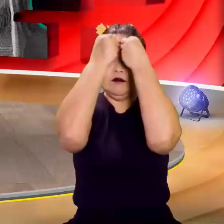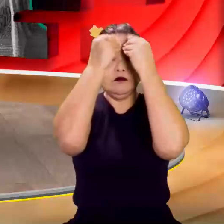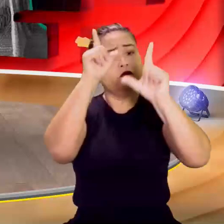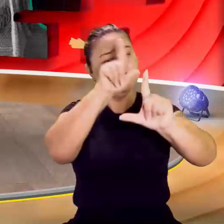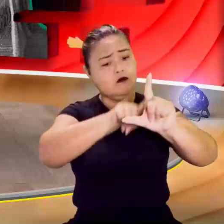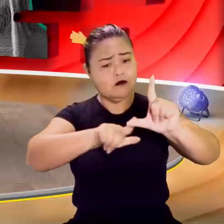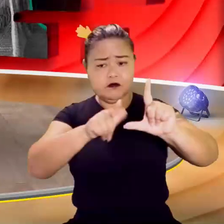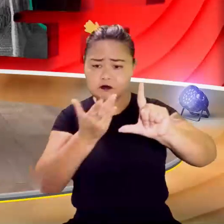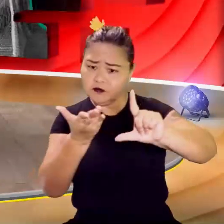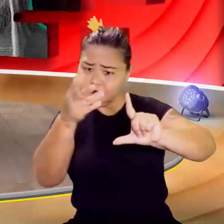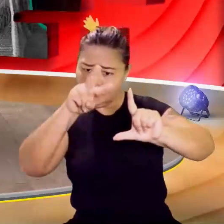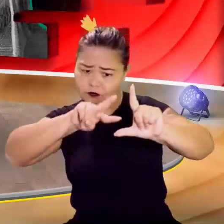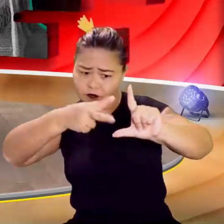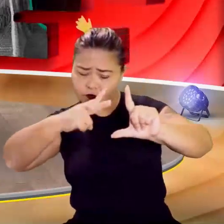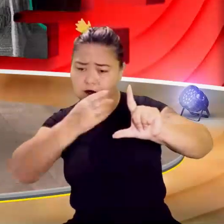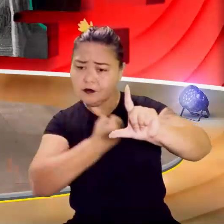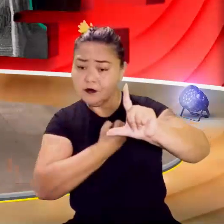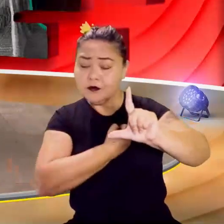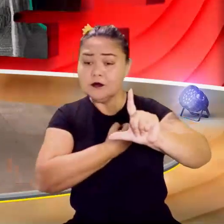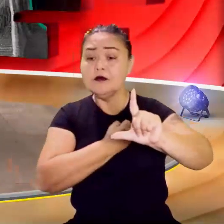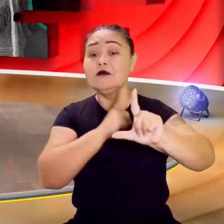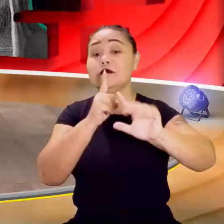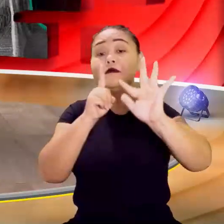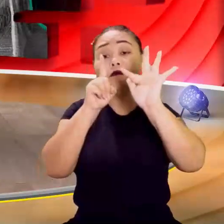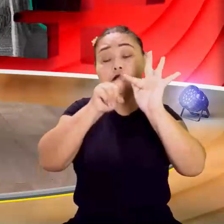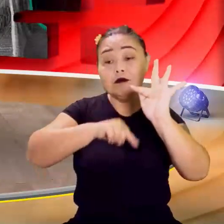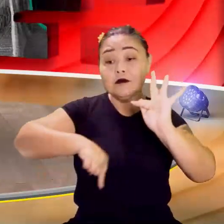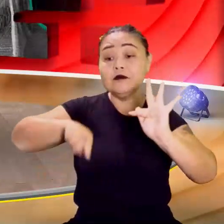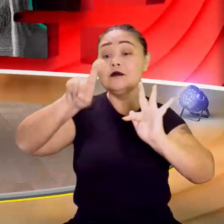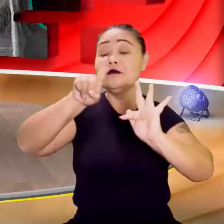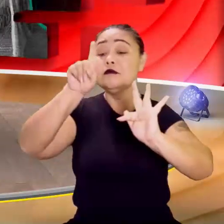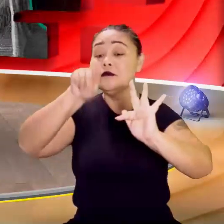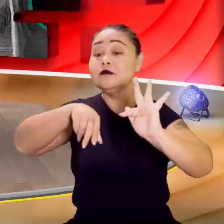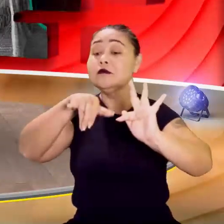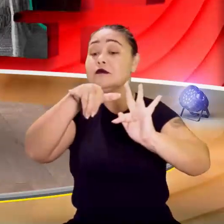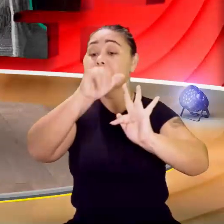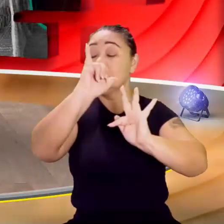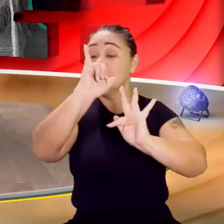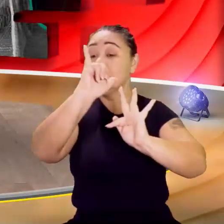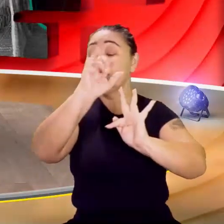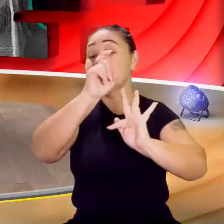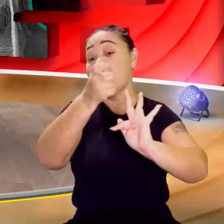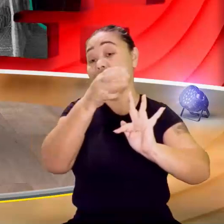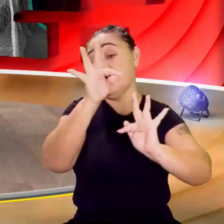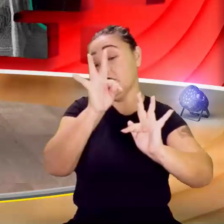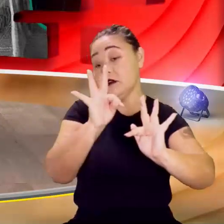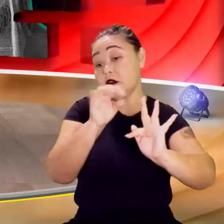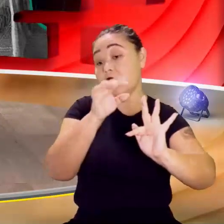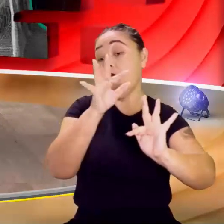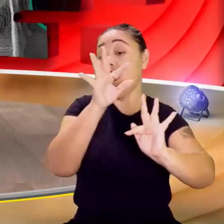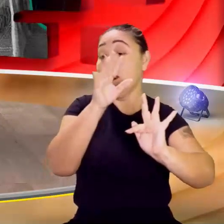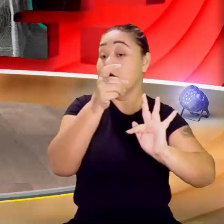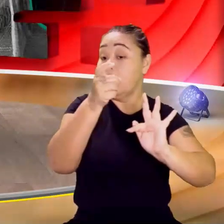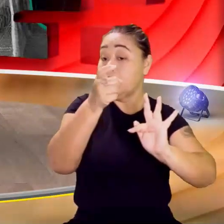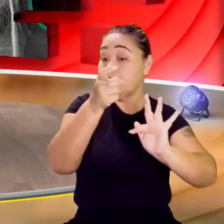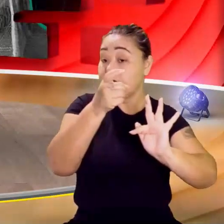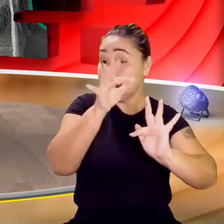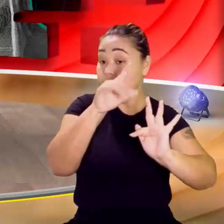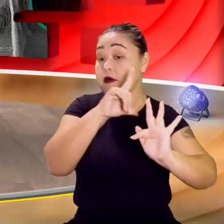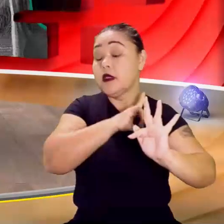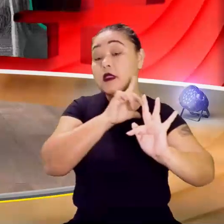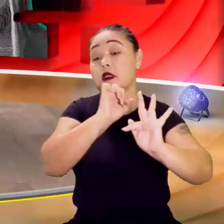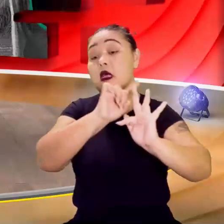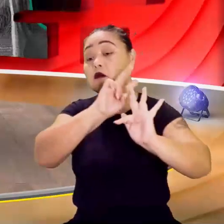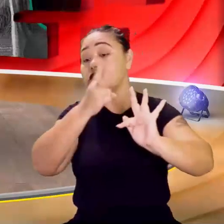logaritmando, quem é a base. Na função, o logaritmo é y ou f de x e o meu logaritmando vai